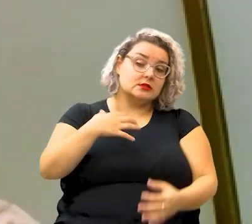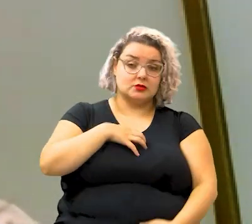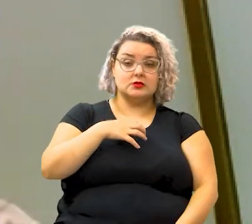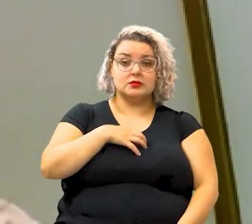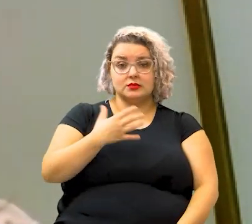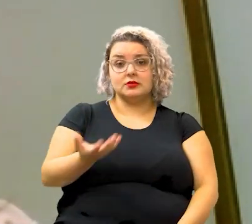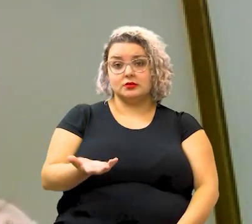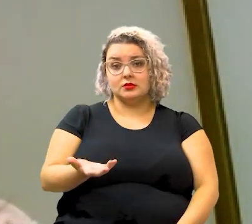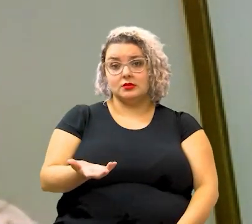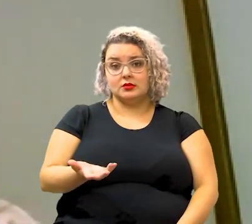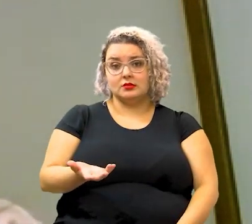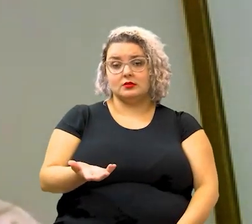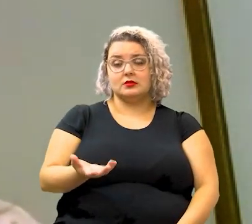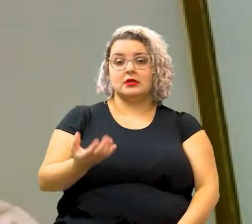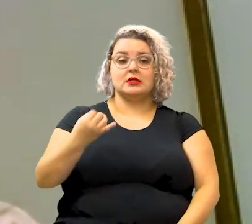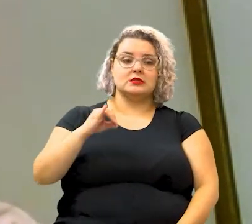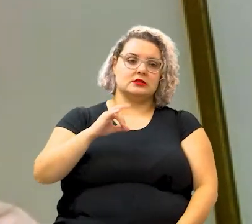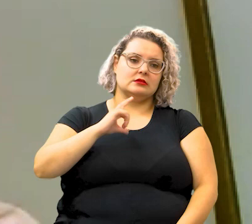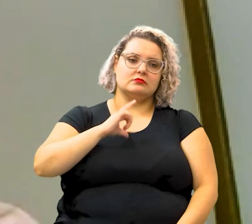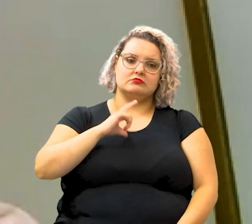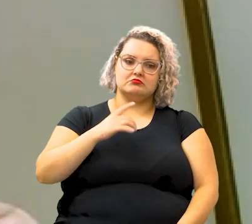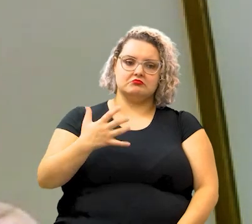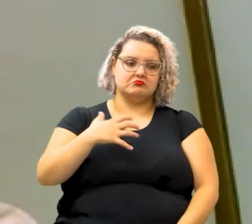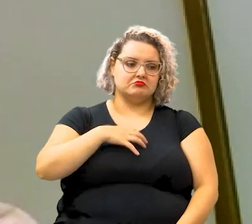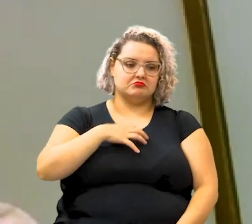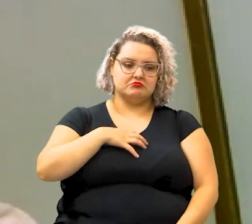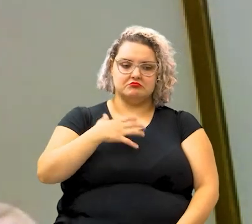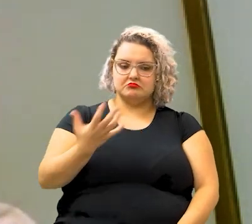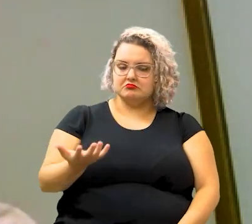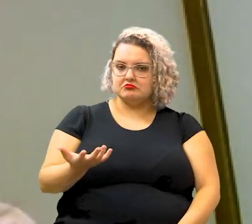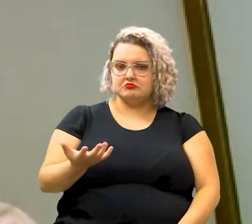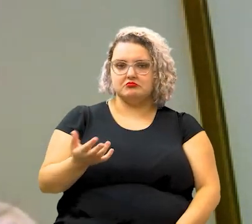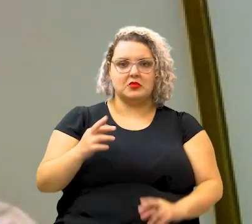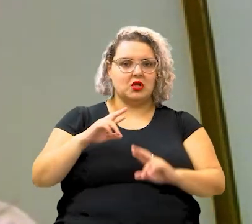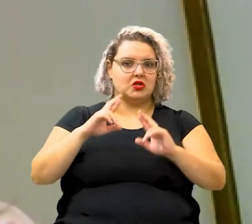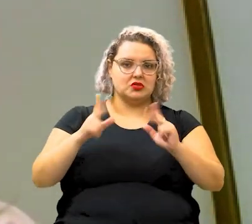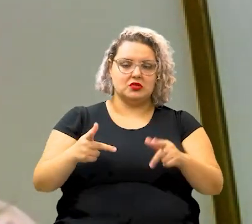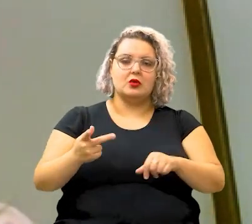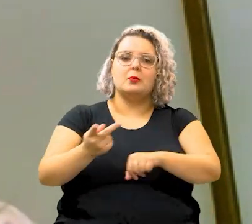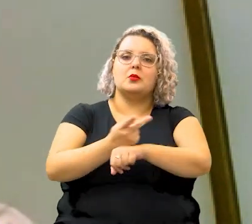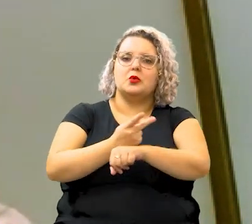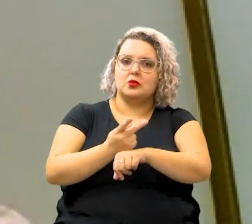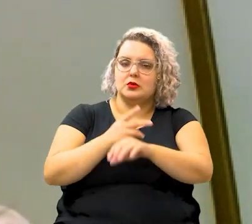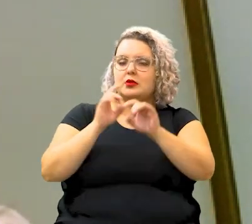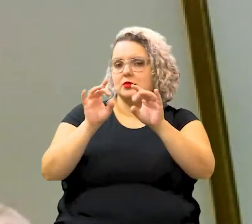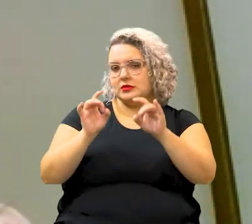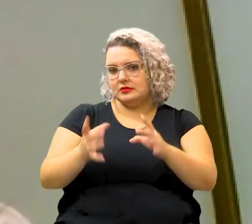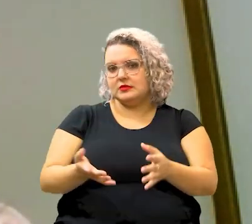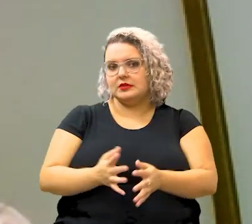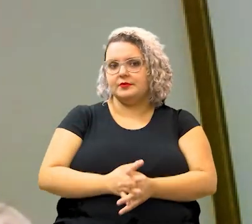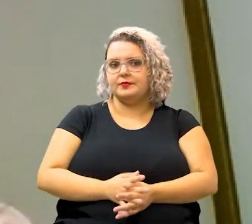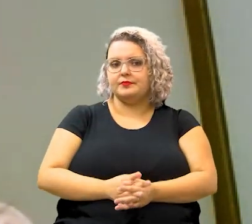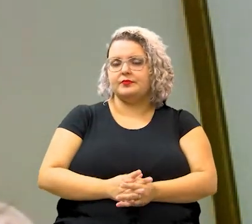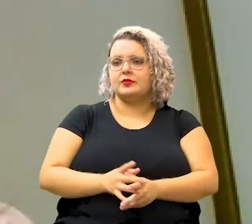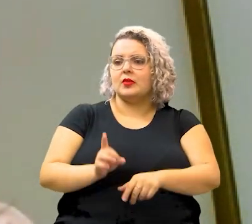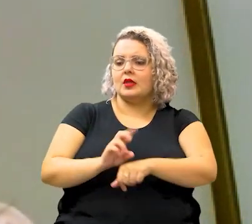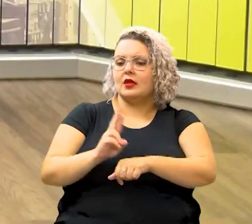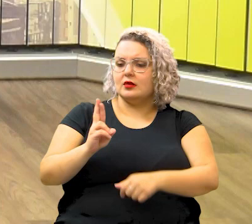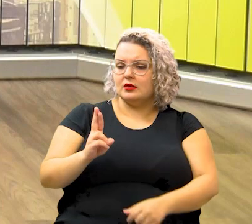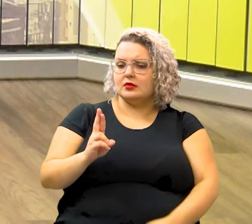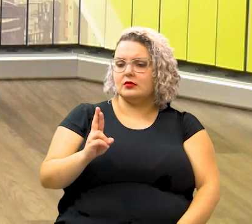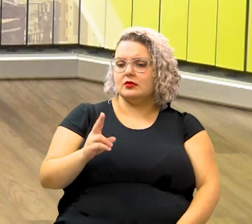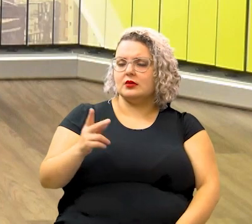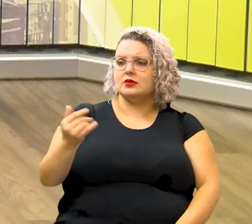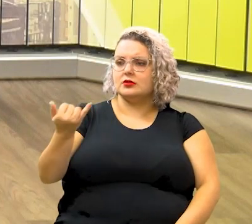nos sintomas, né? E caso tenha algum sintoma diferente, procurar um especialista. Doutora, a senhora, a